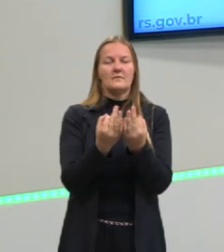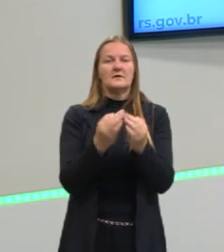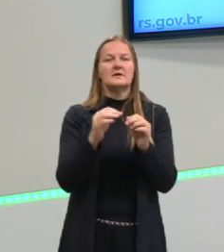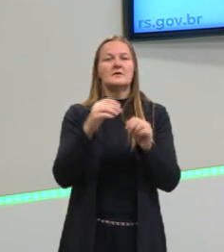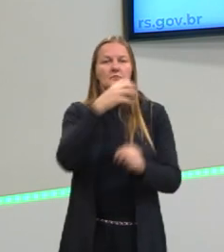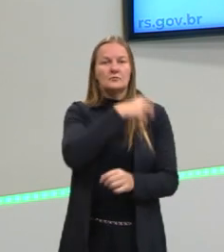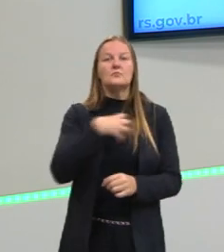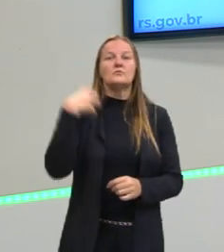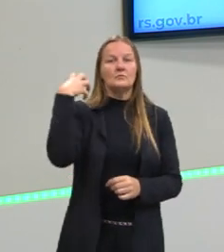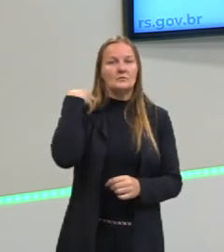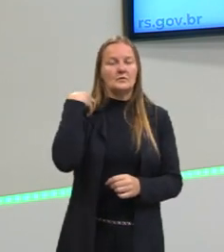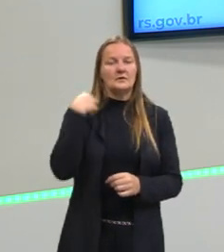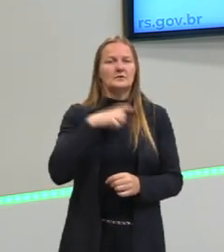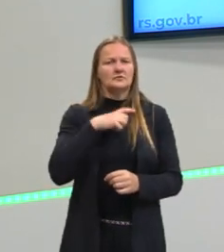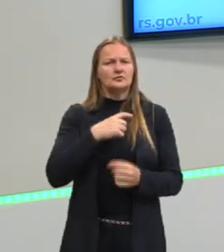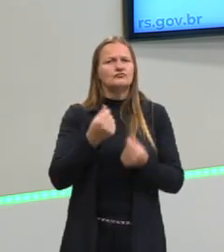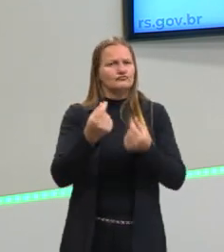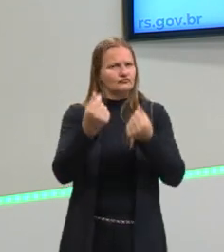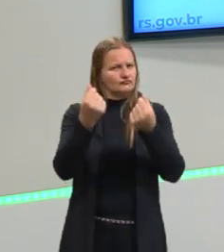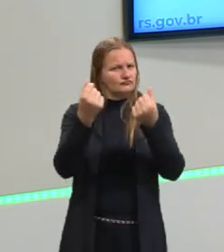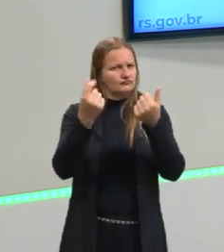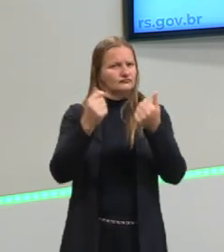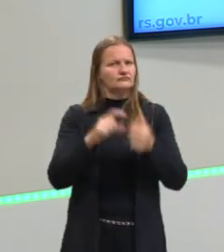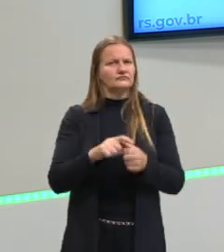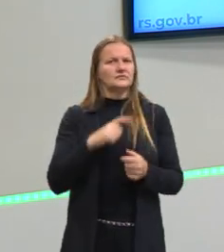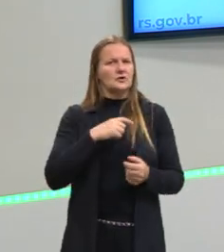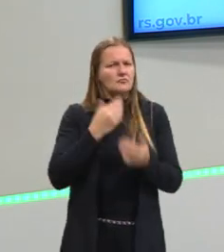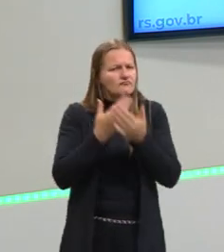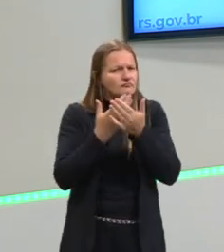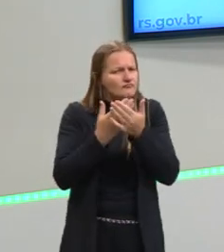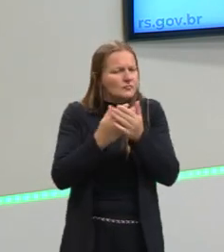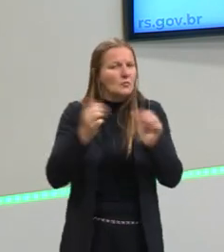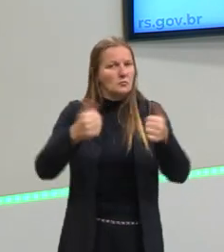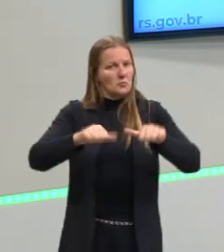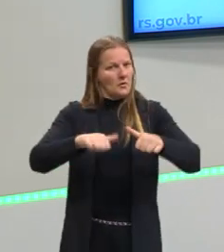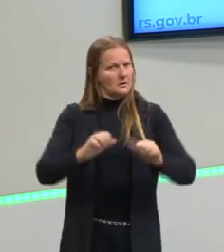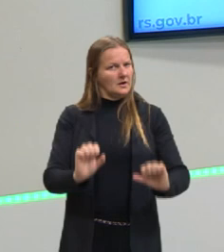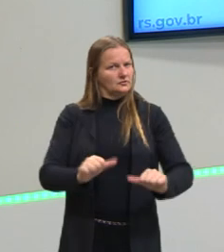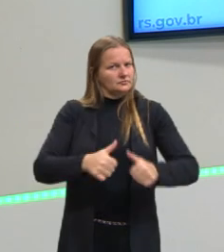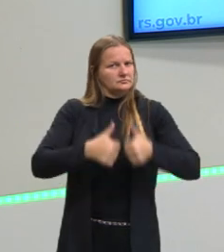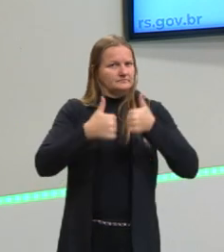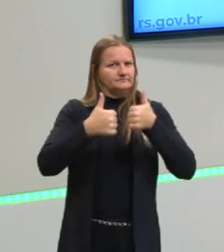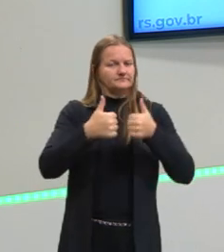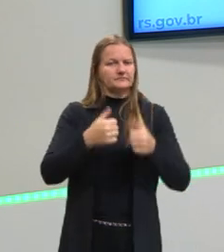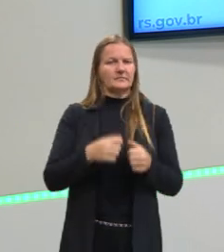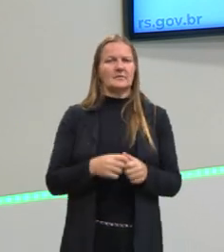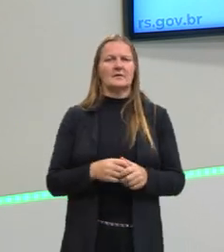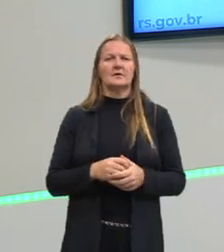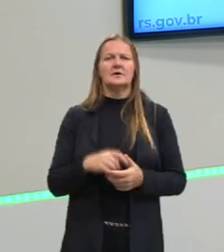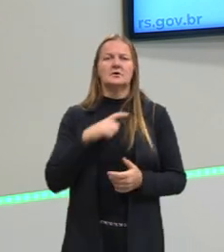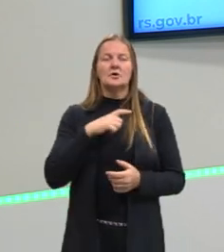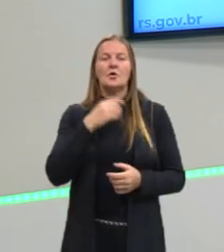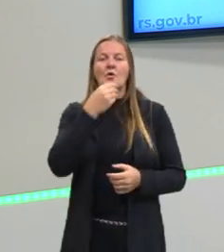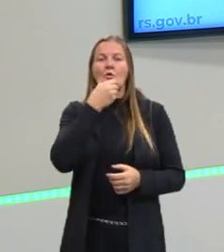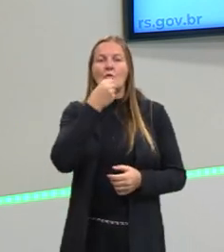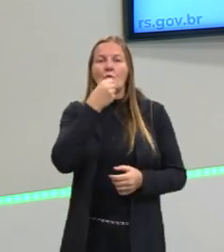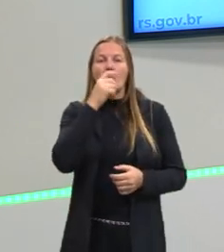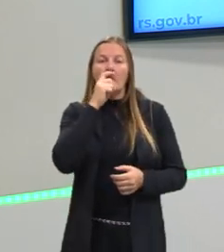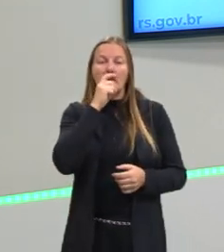Aristóteles era uma família com condições econômicas deu bons estudos para ele o pai dele no nicômaco era médico